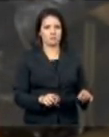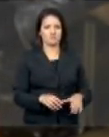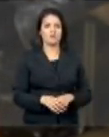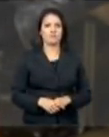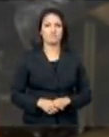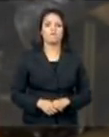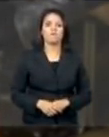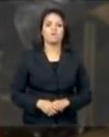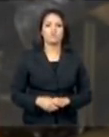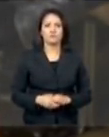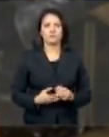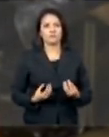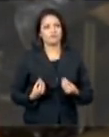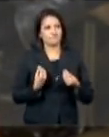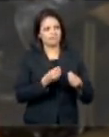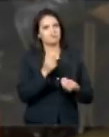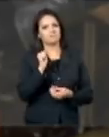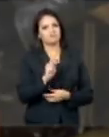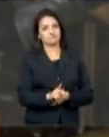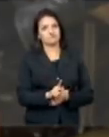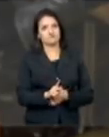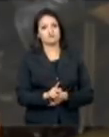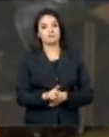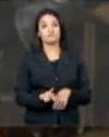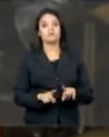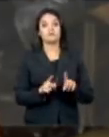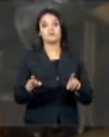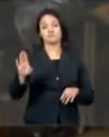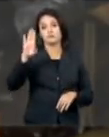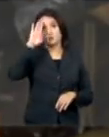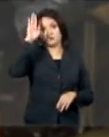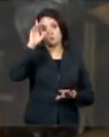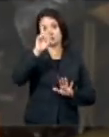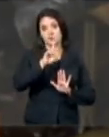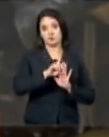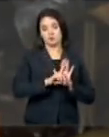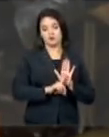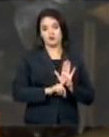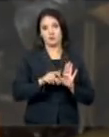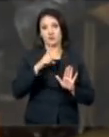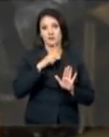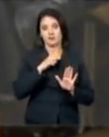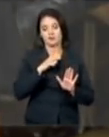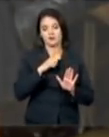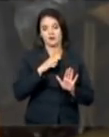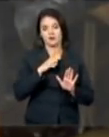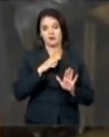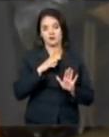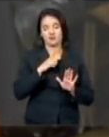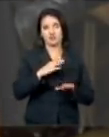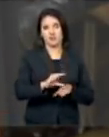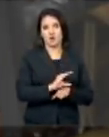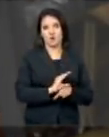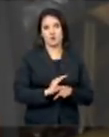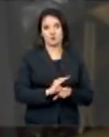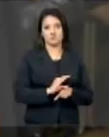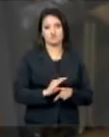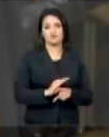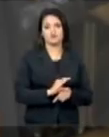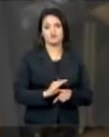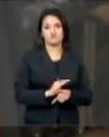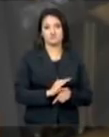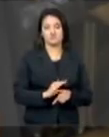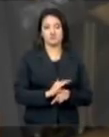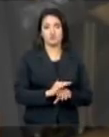aposentadoria e sobretudo o direito fundamental escrito recentemente na nossa constituição da razoável duração